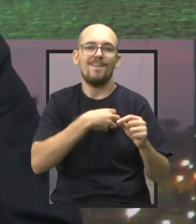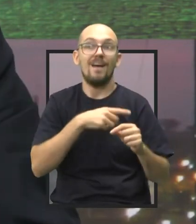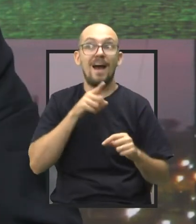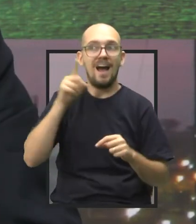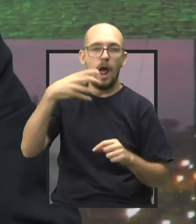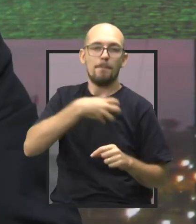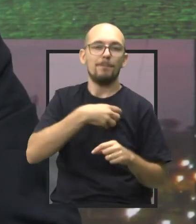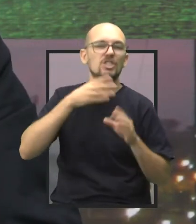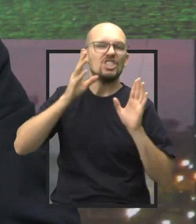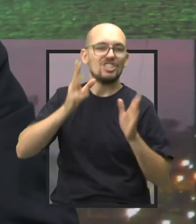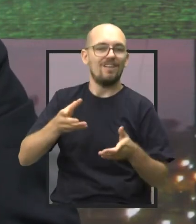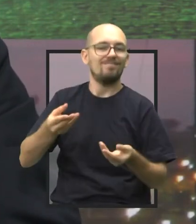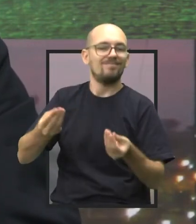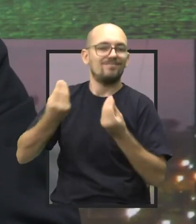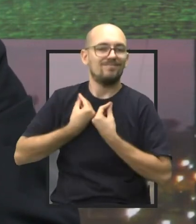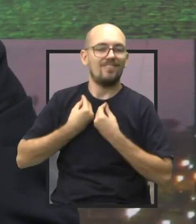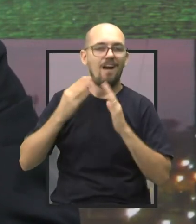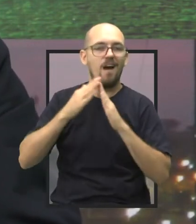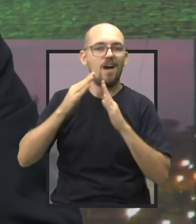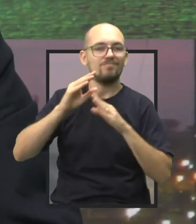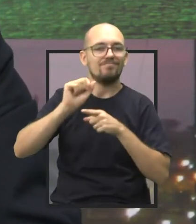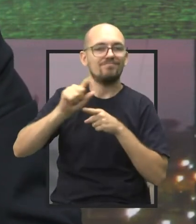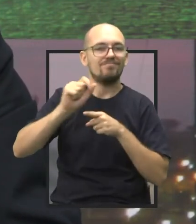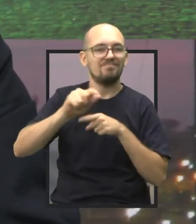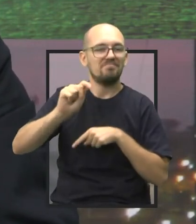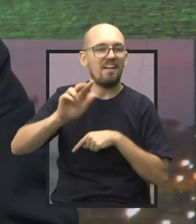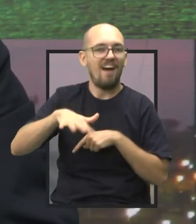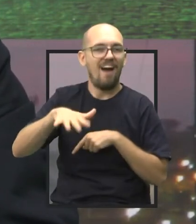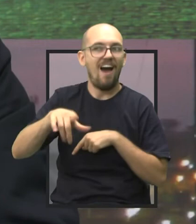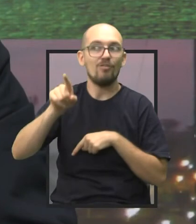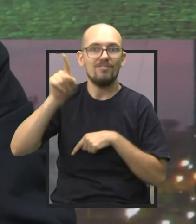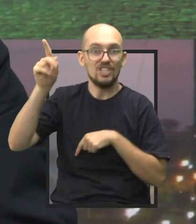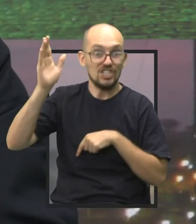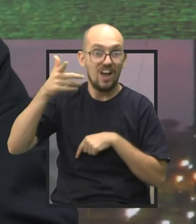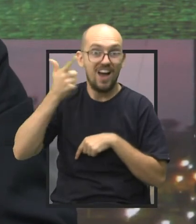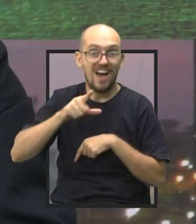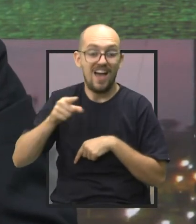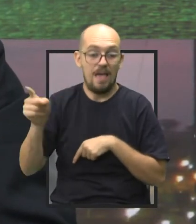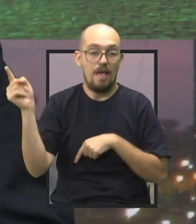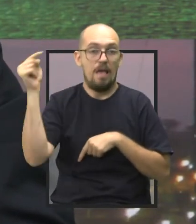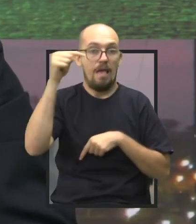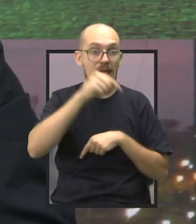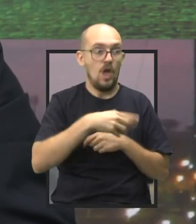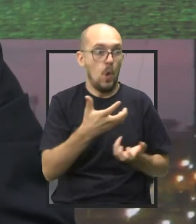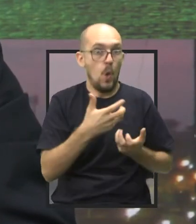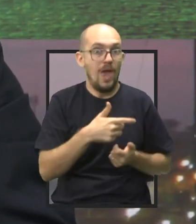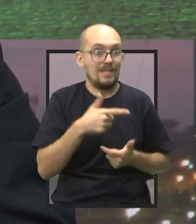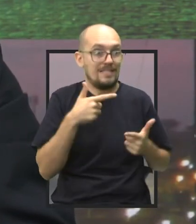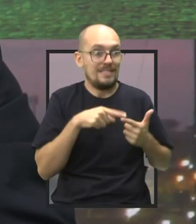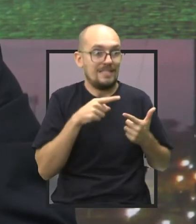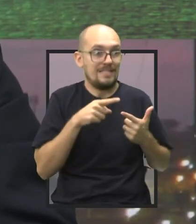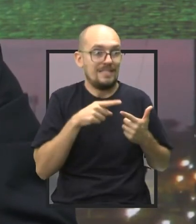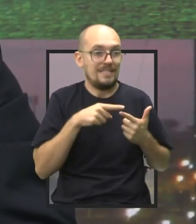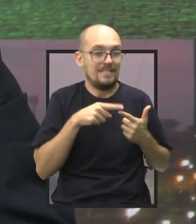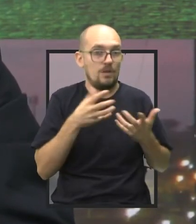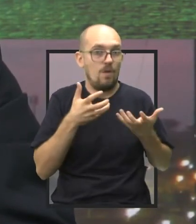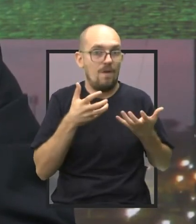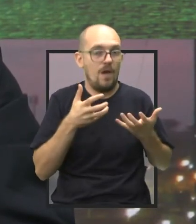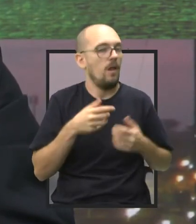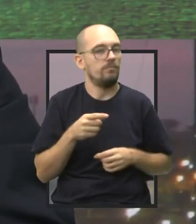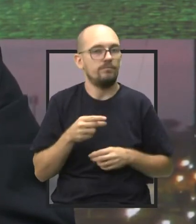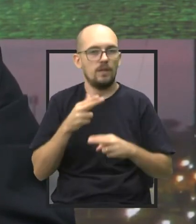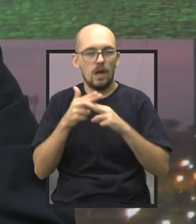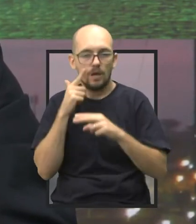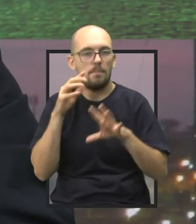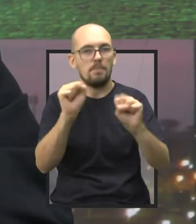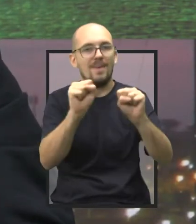agraciado lá na Bahia com relação à moradia de baixa renda, a Caixa ela vai te pegar, ela vai constar